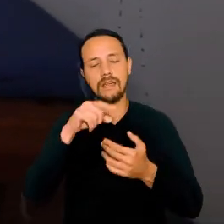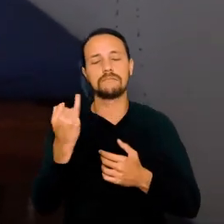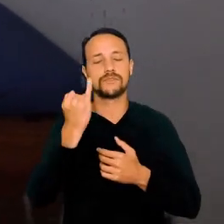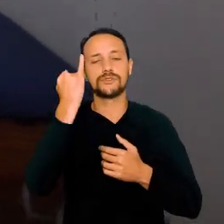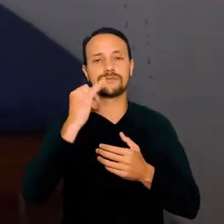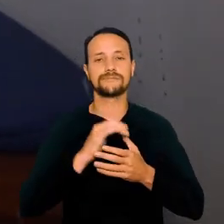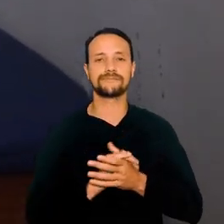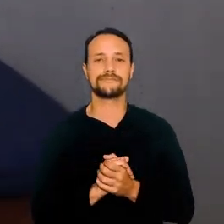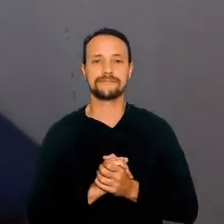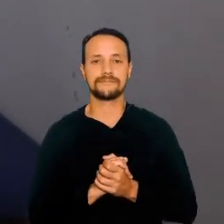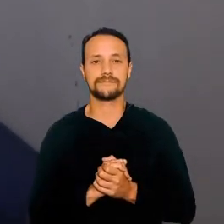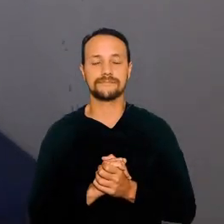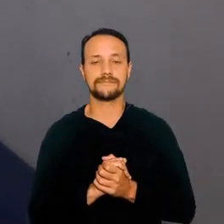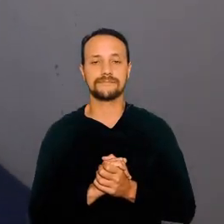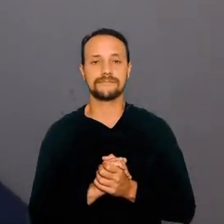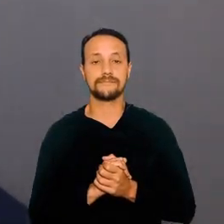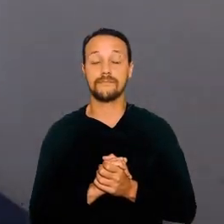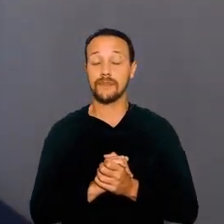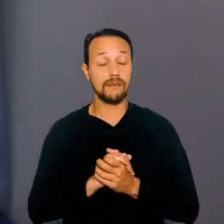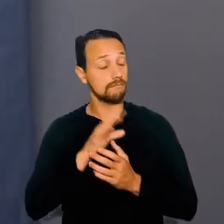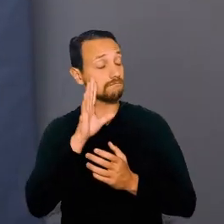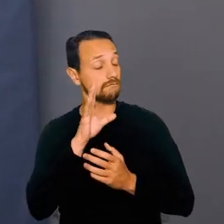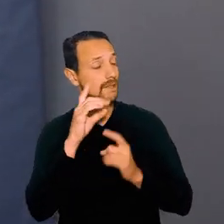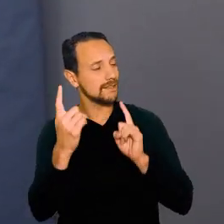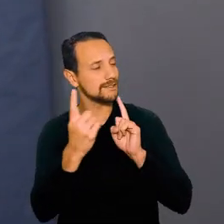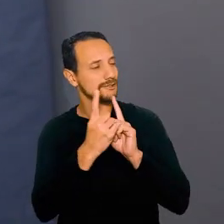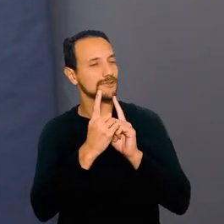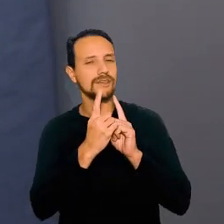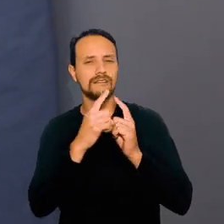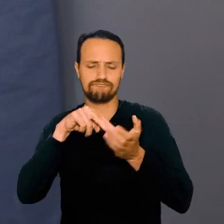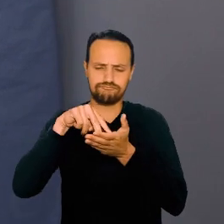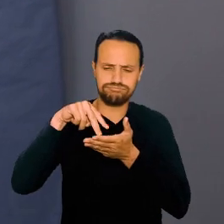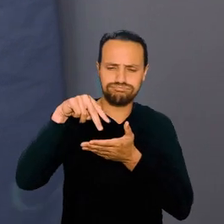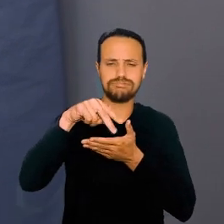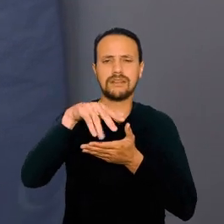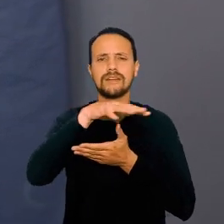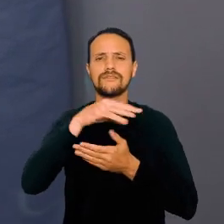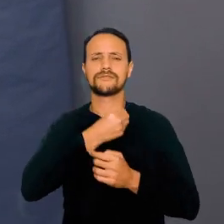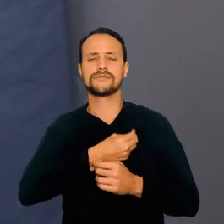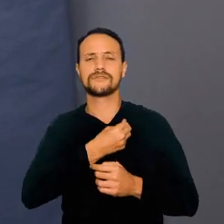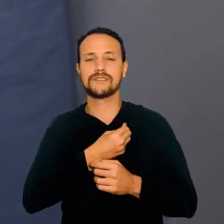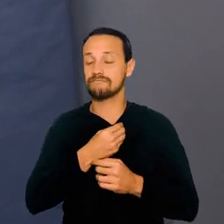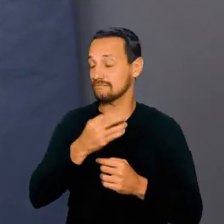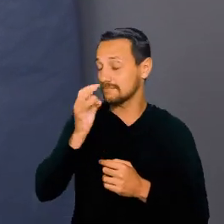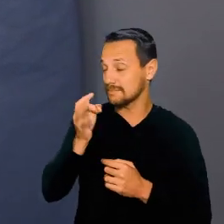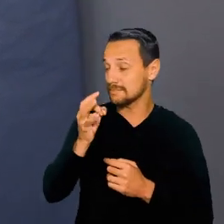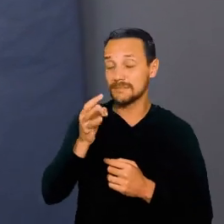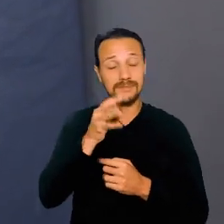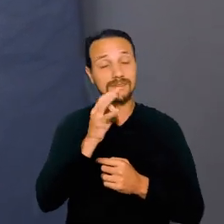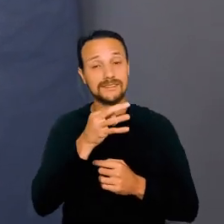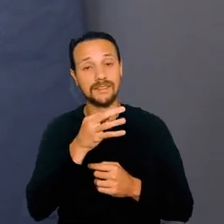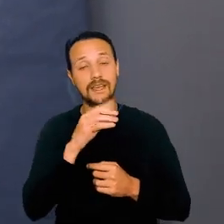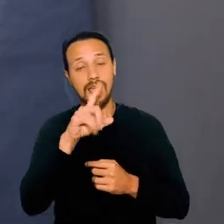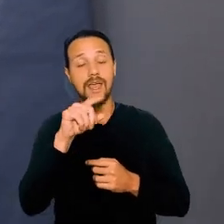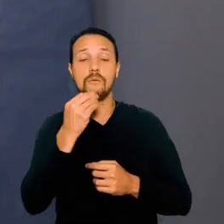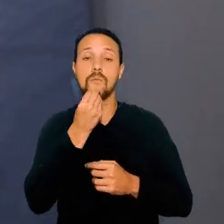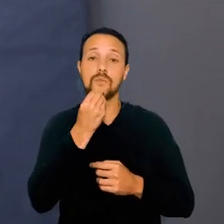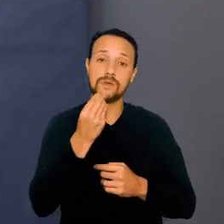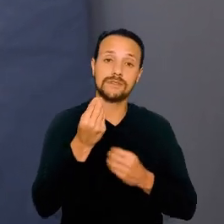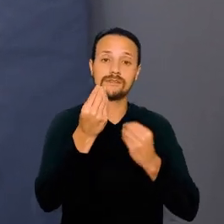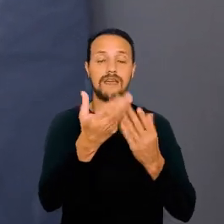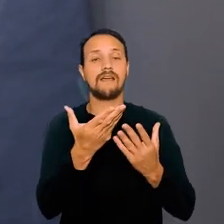coisa interessante que você está falando. Isso. A gente confecciona essas órteses para os nossos atendidos. Muitas instituições não têm